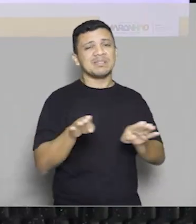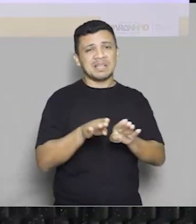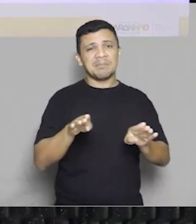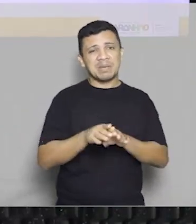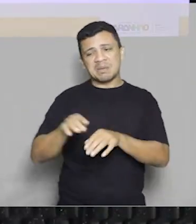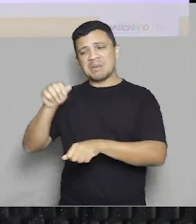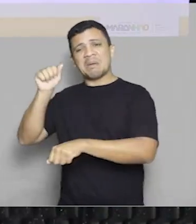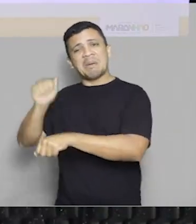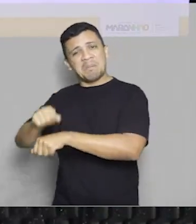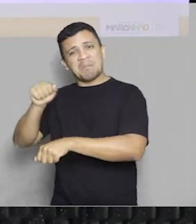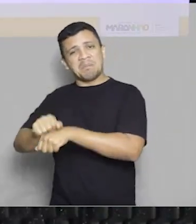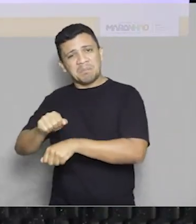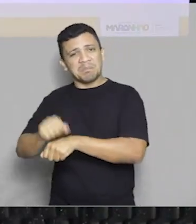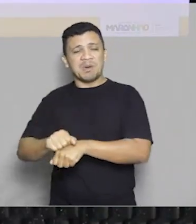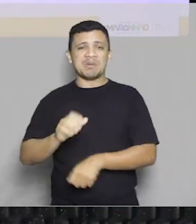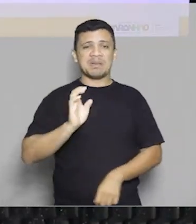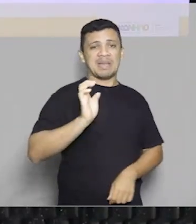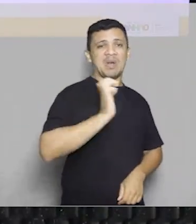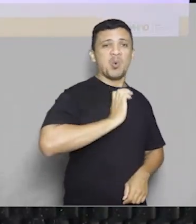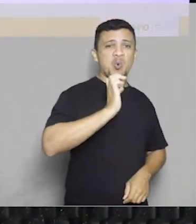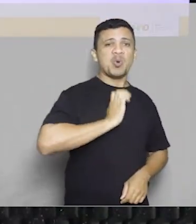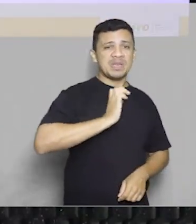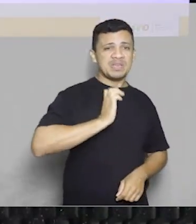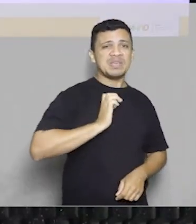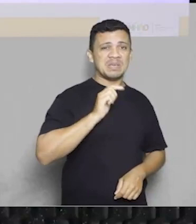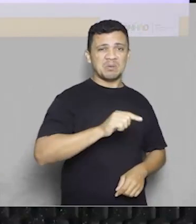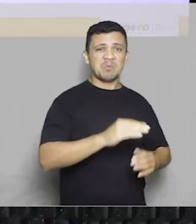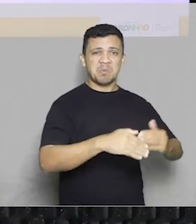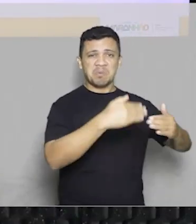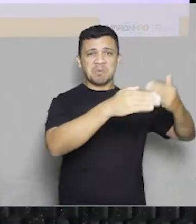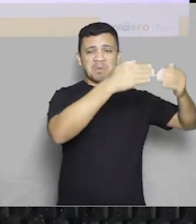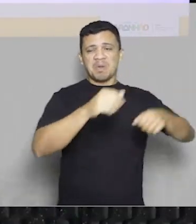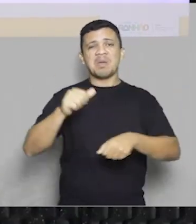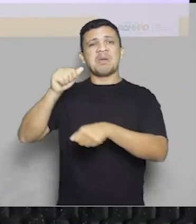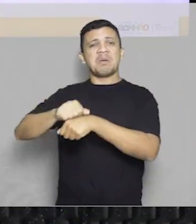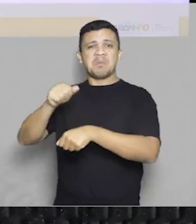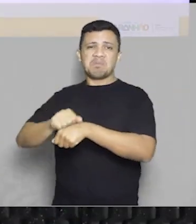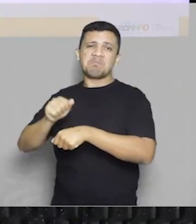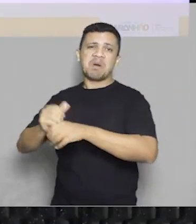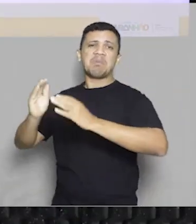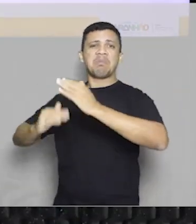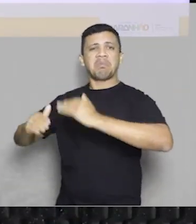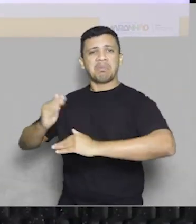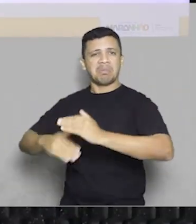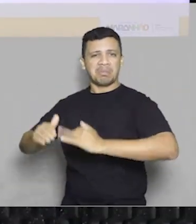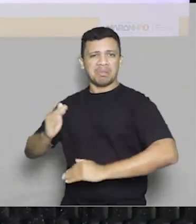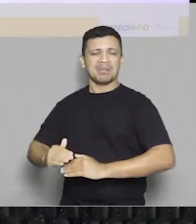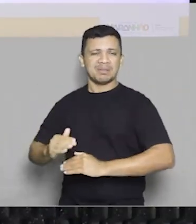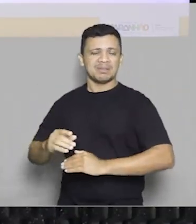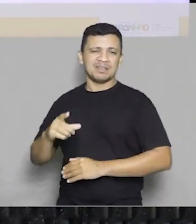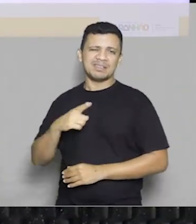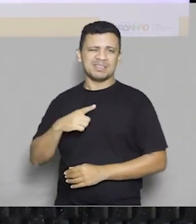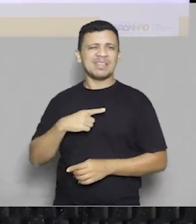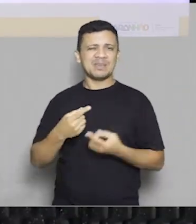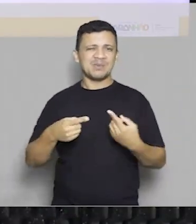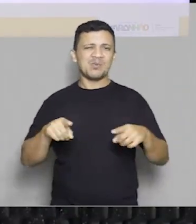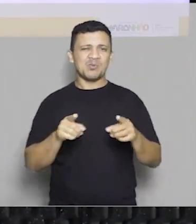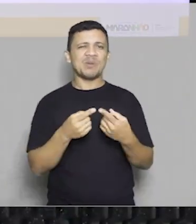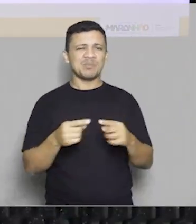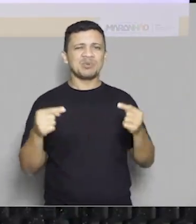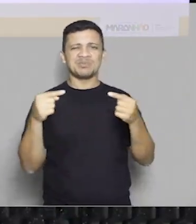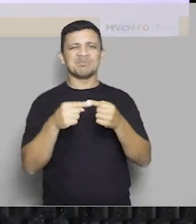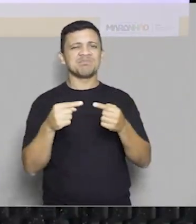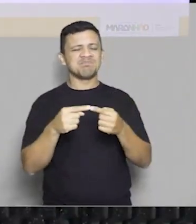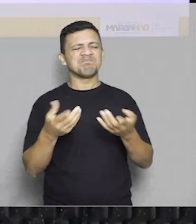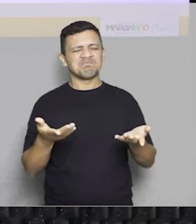produz. O rico cada vez fica mais rico e o pobre cada vez fica mais pobre. Tem até uma música, né, um axé, que fala esses